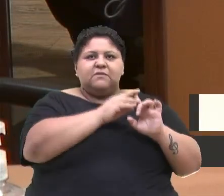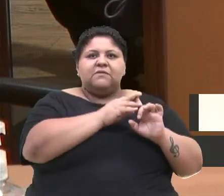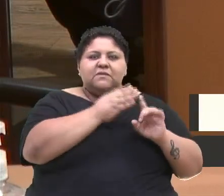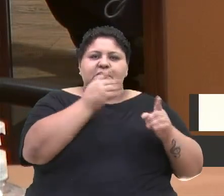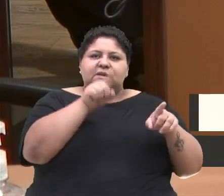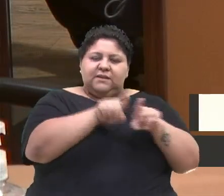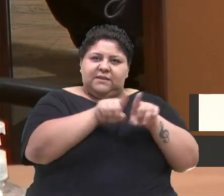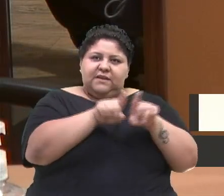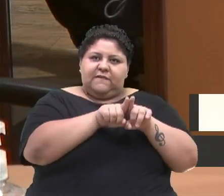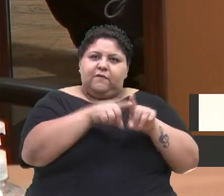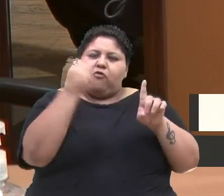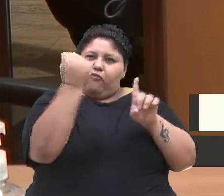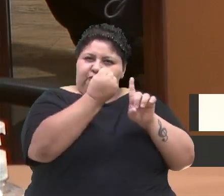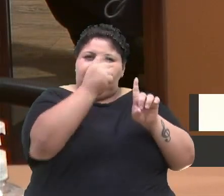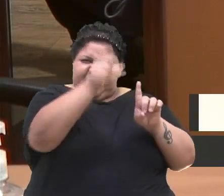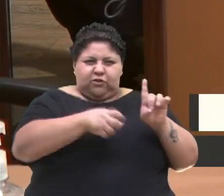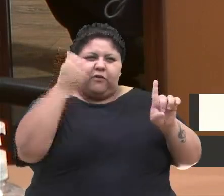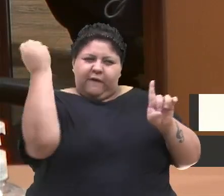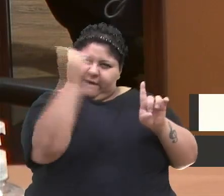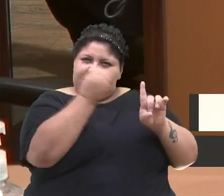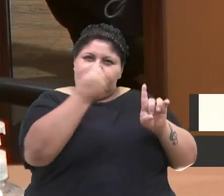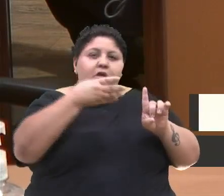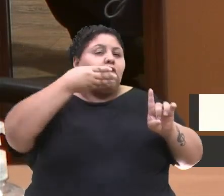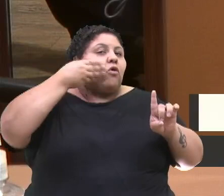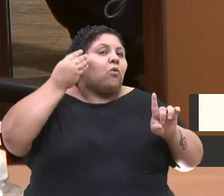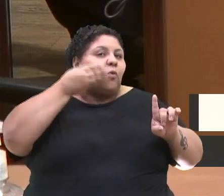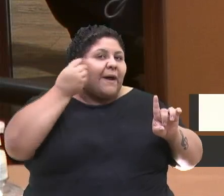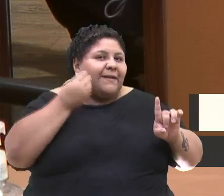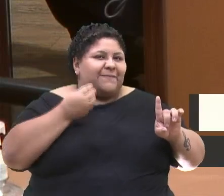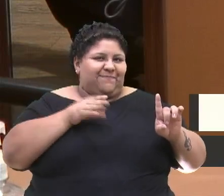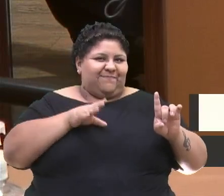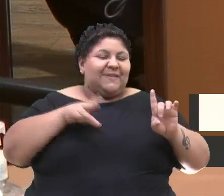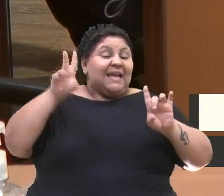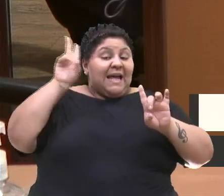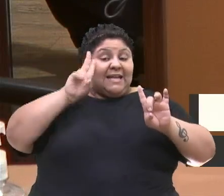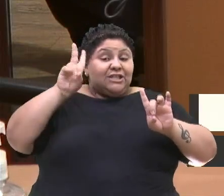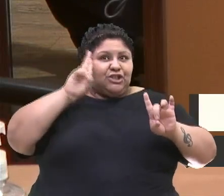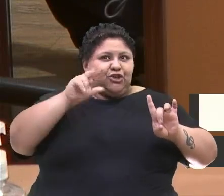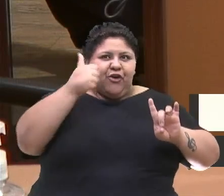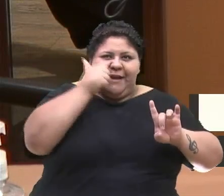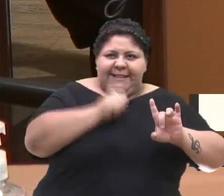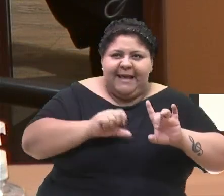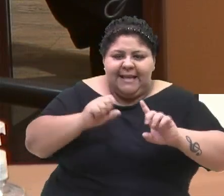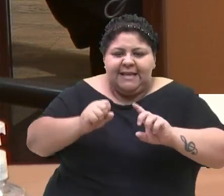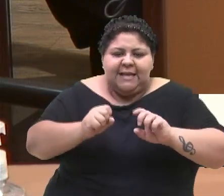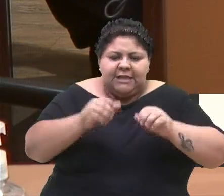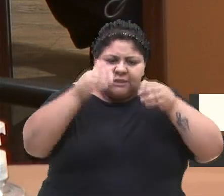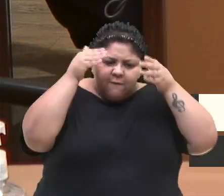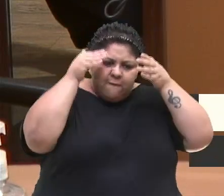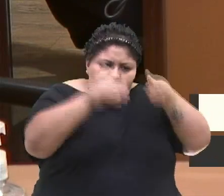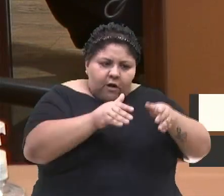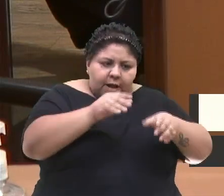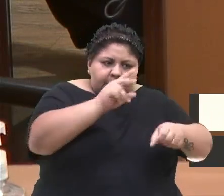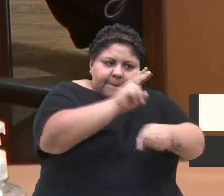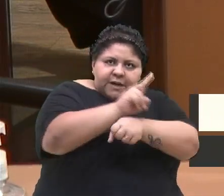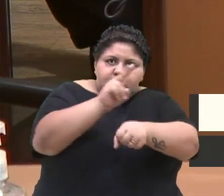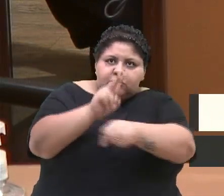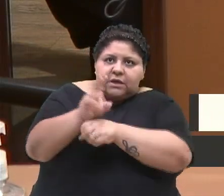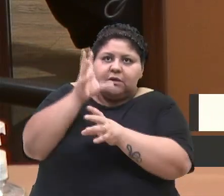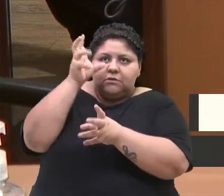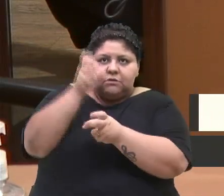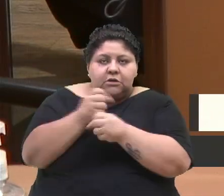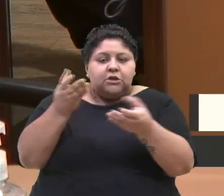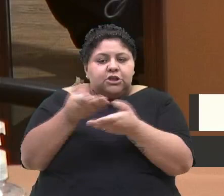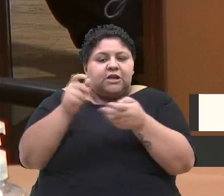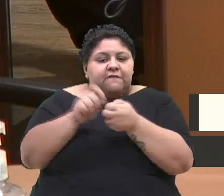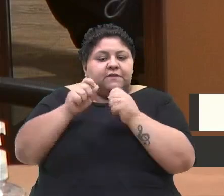gatos. E a história dela, o quanto ela se dedica em prol dos animais, é algo incrível, né? A gente já fez algumas